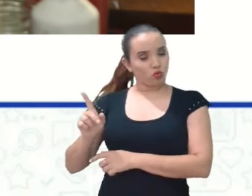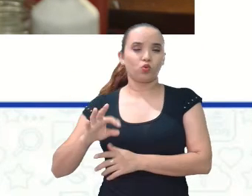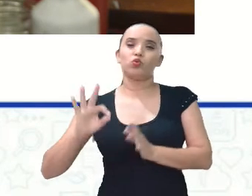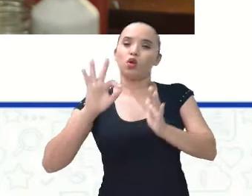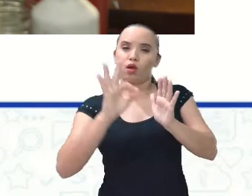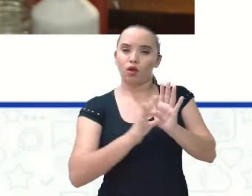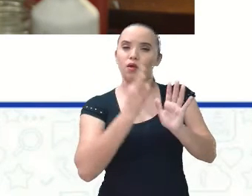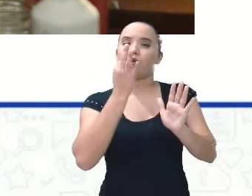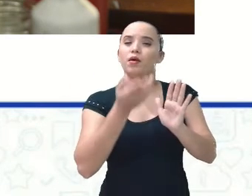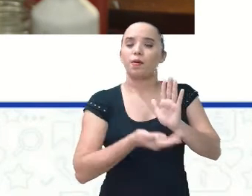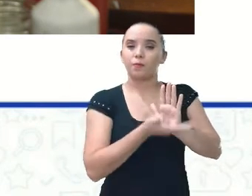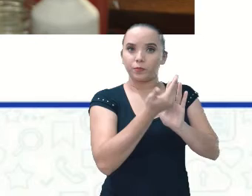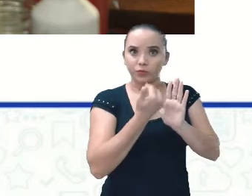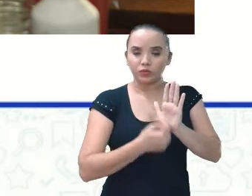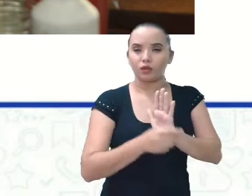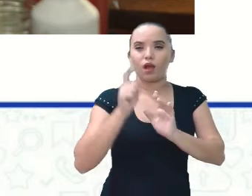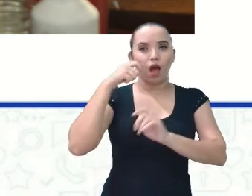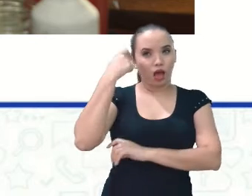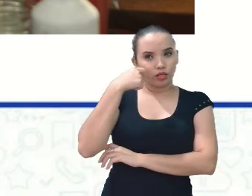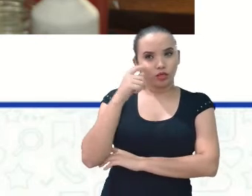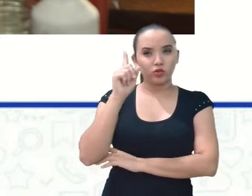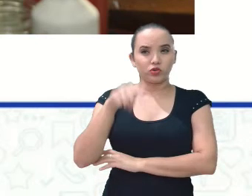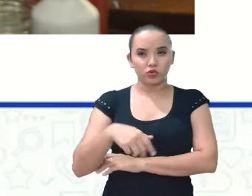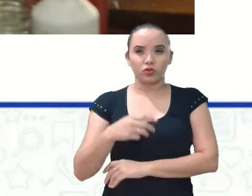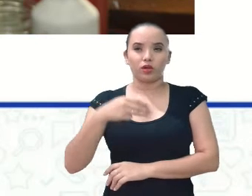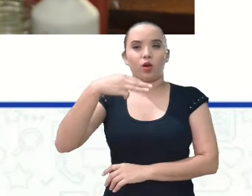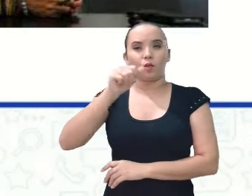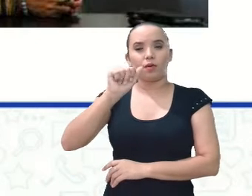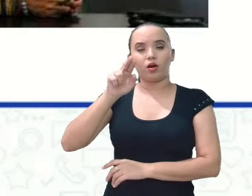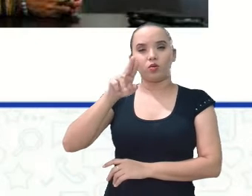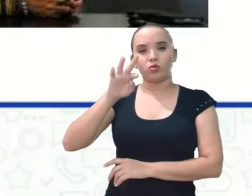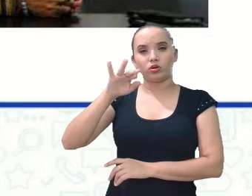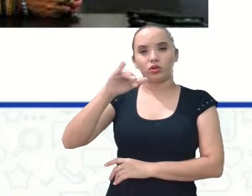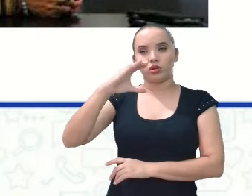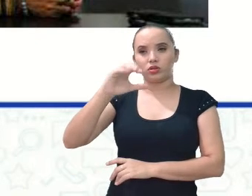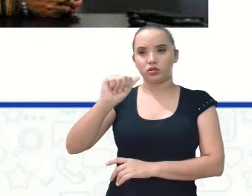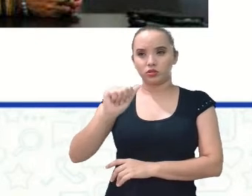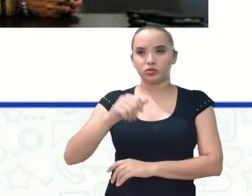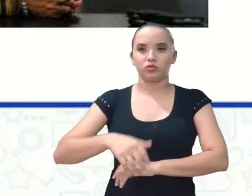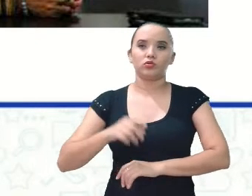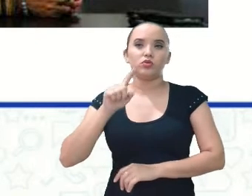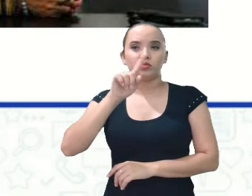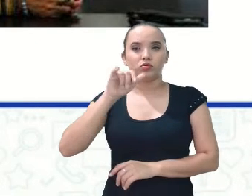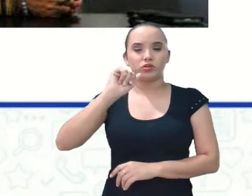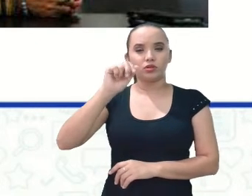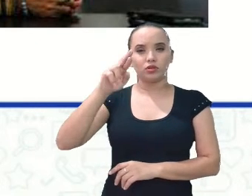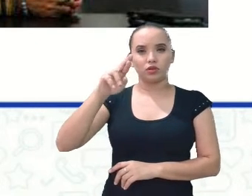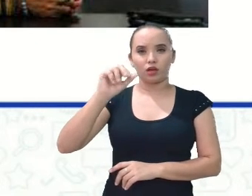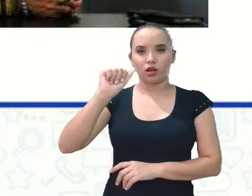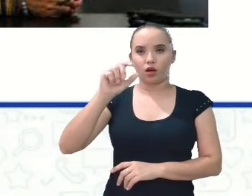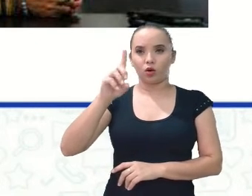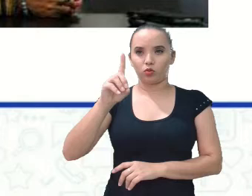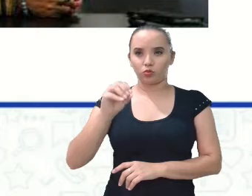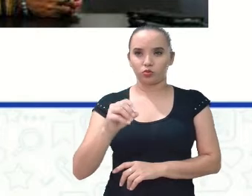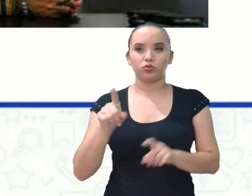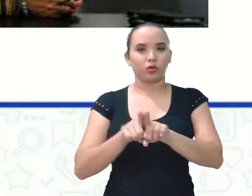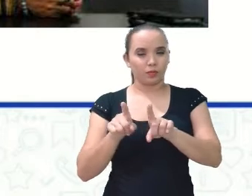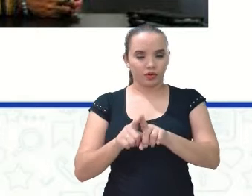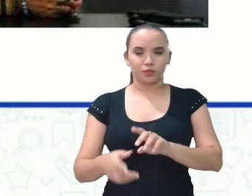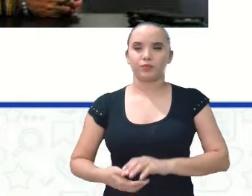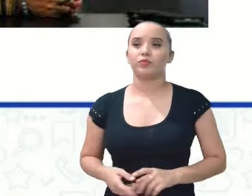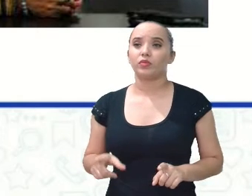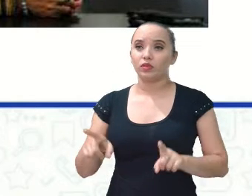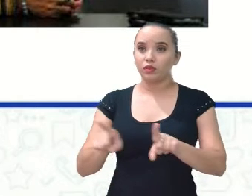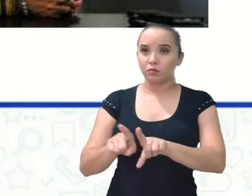do quadrinho infantil, infanto-juvenil no Brasil, e temos aí o nosso Laílson, que infelizmente